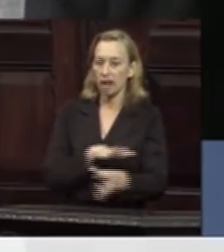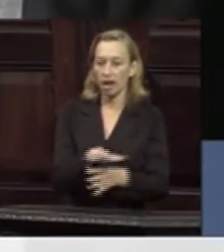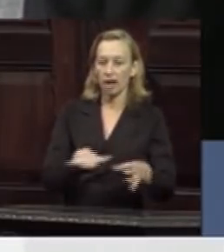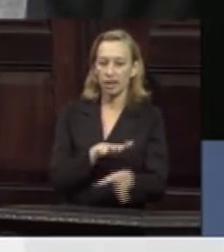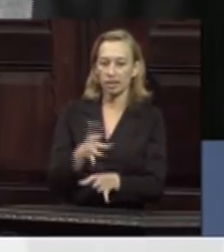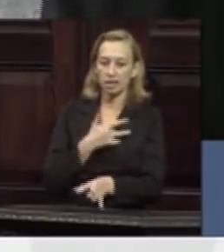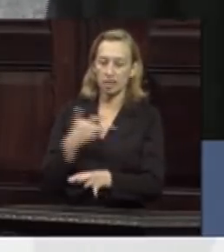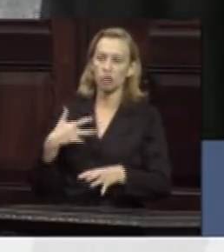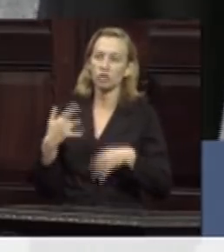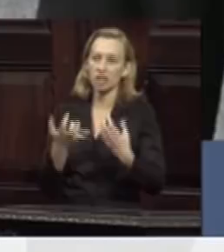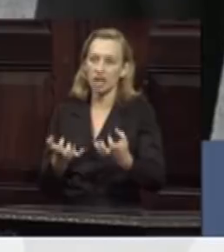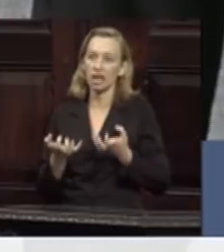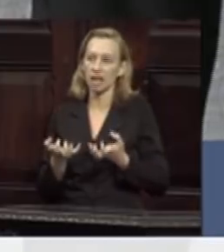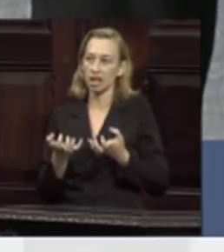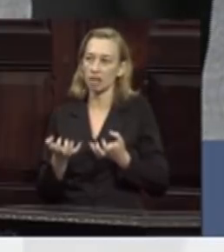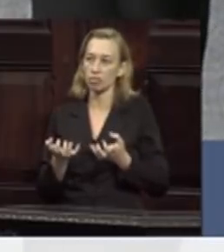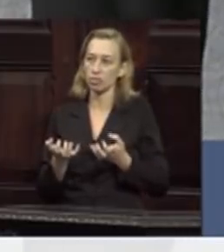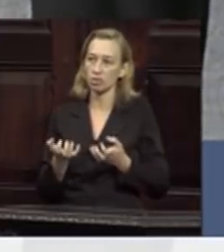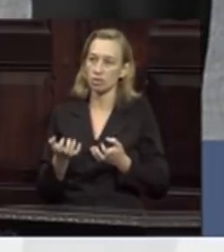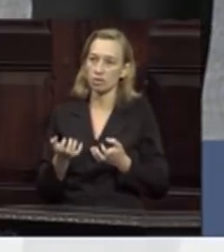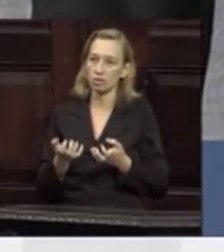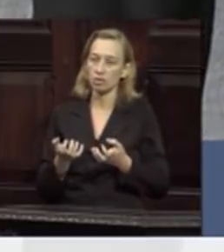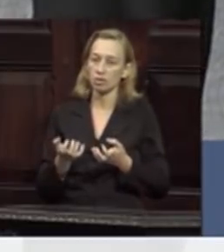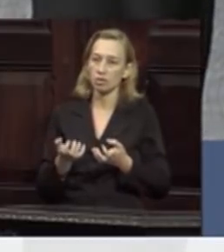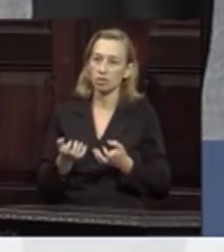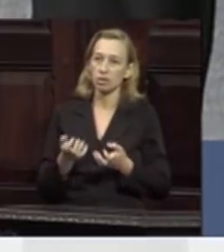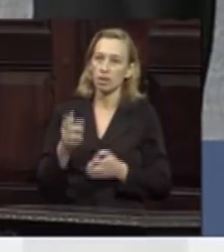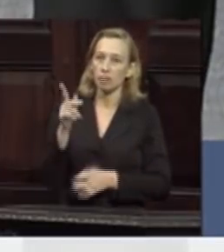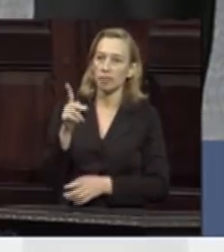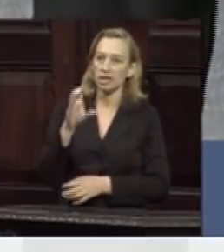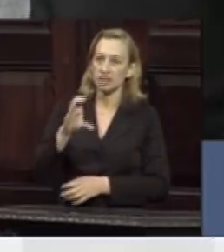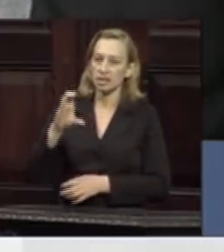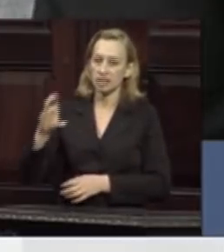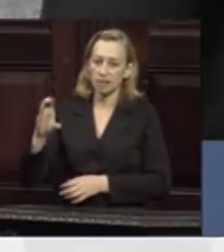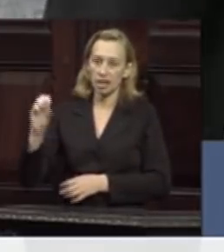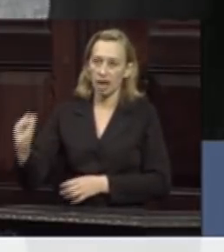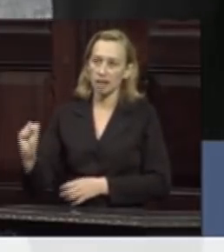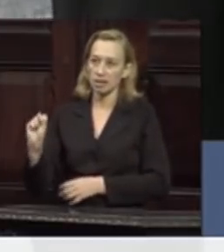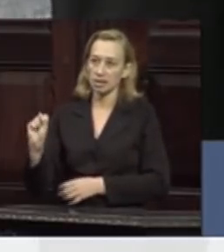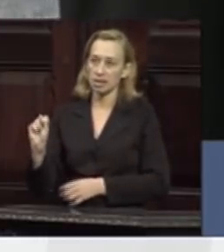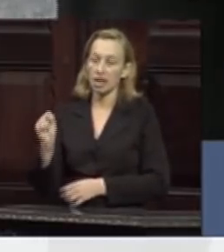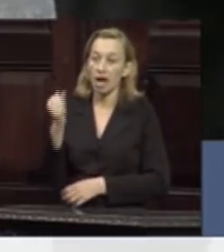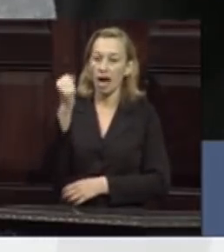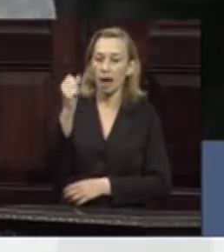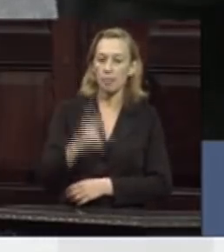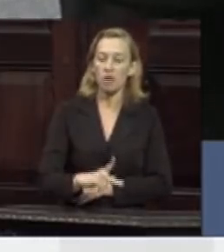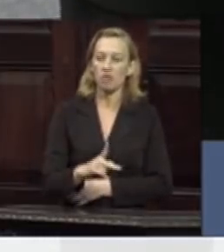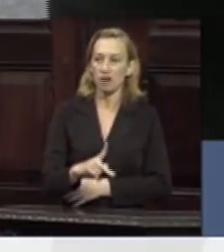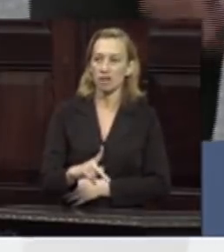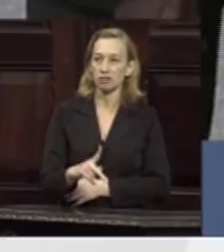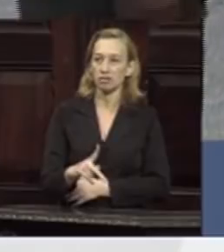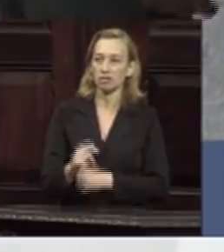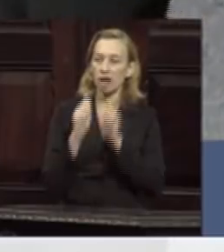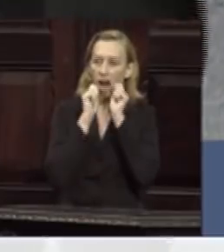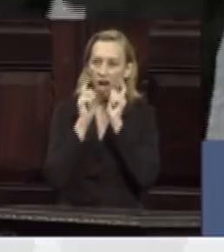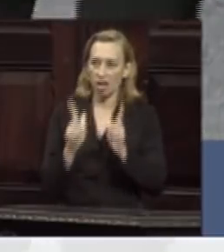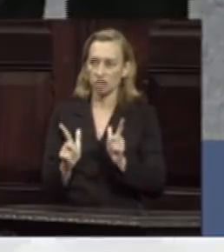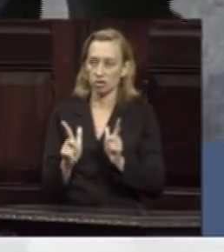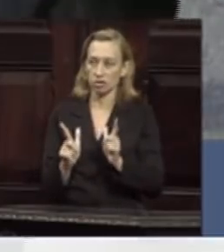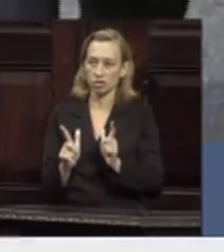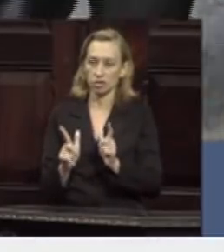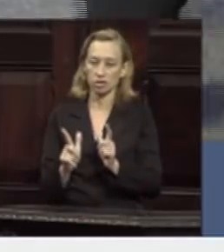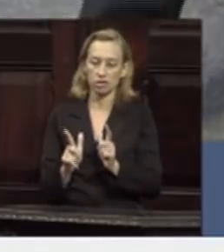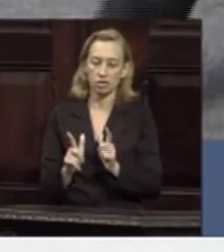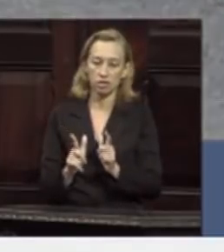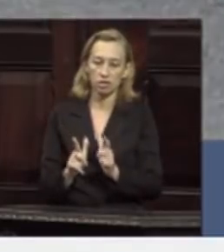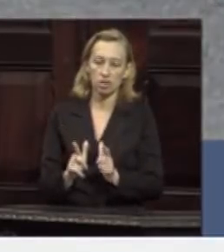esse plano de cargos, carreiras e salários aprovado dentro dessa casa e sancionado.